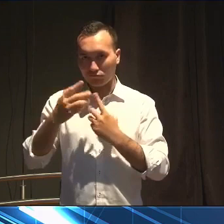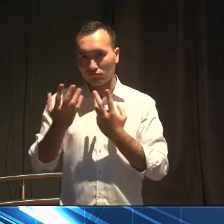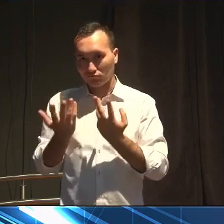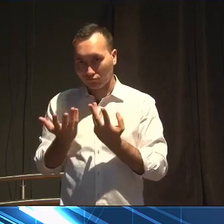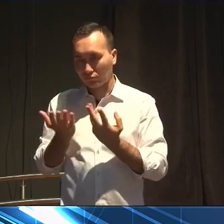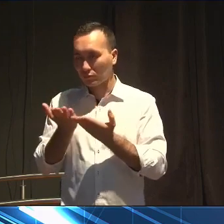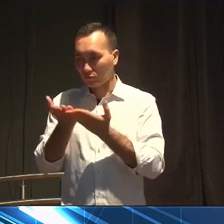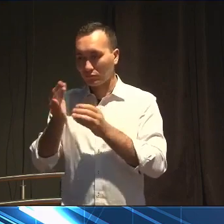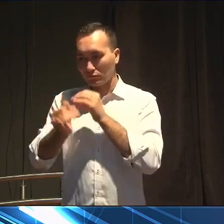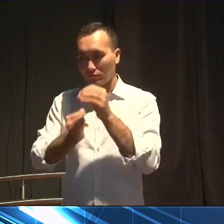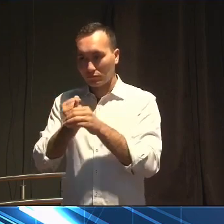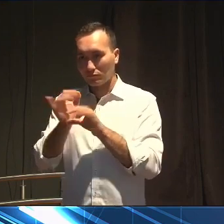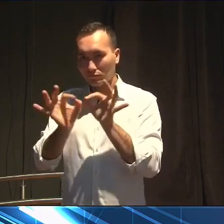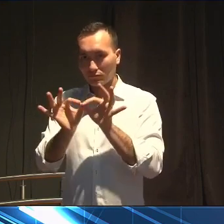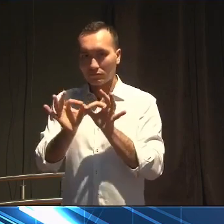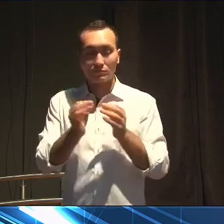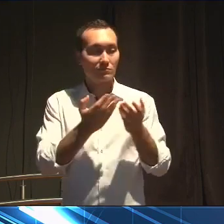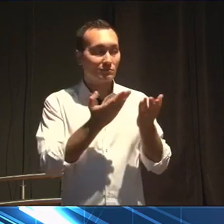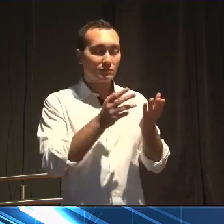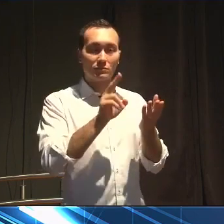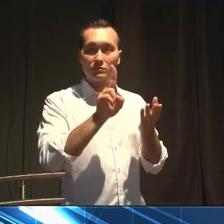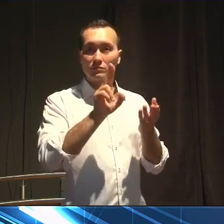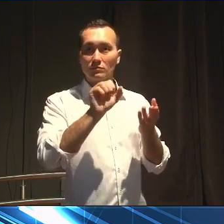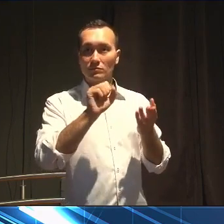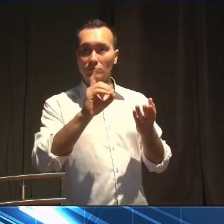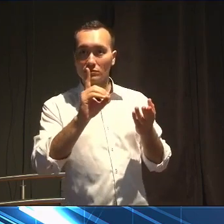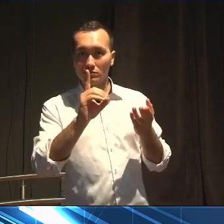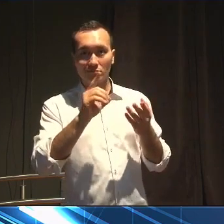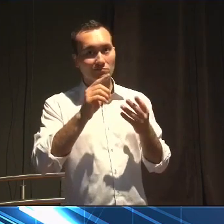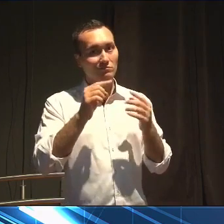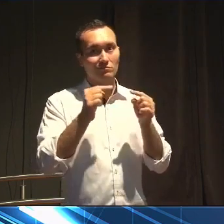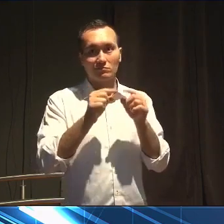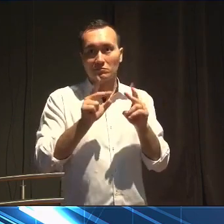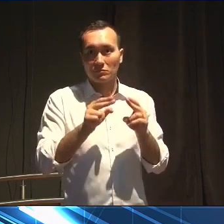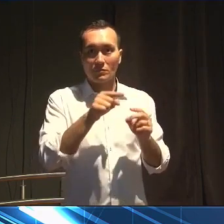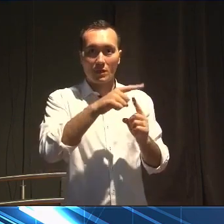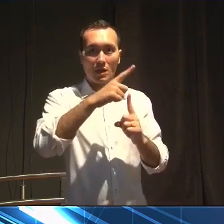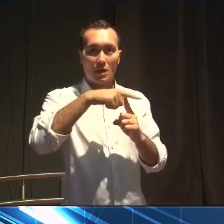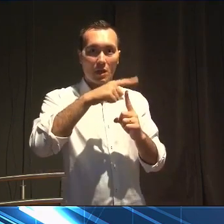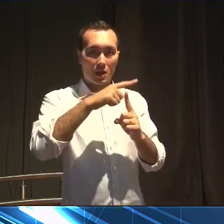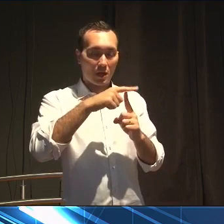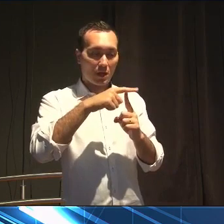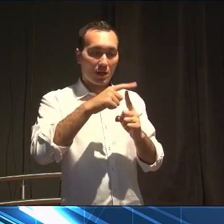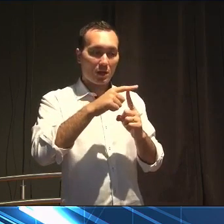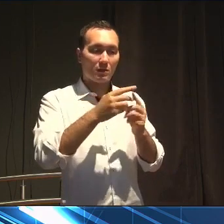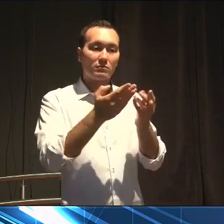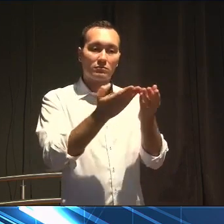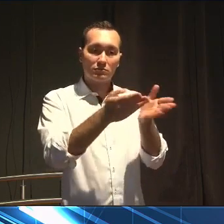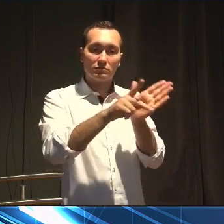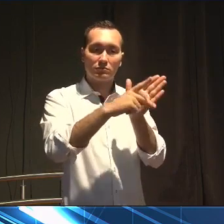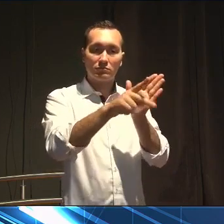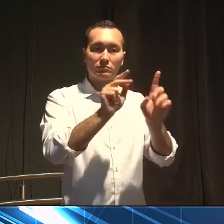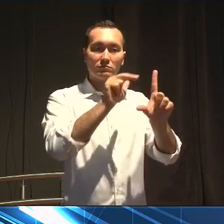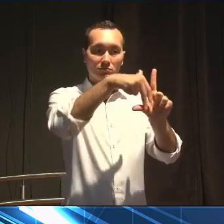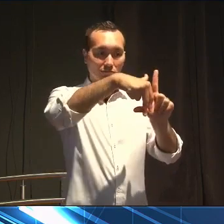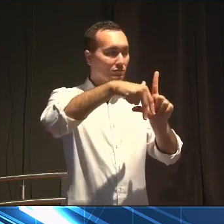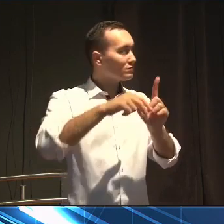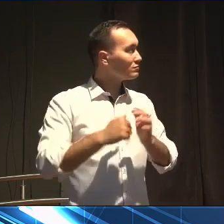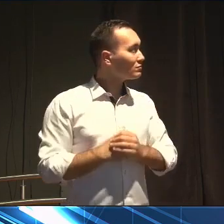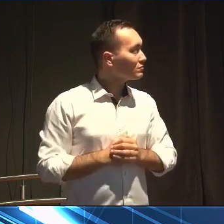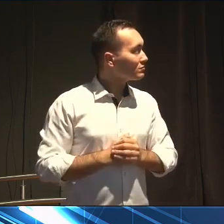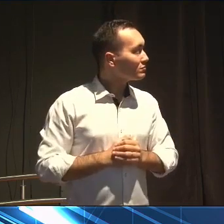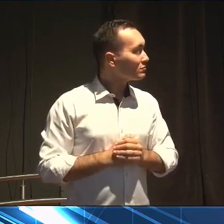trabalhando, mas foi criado pela Pixar. Já já eu vou explicar o porquê que eles tiveram que criar, precisaram desse formato